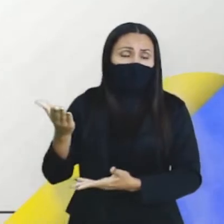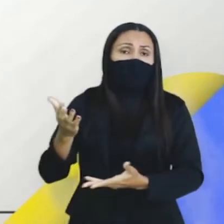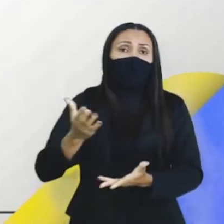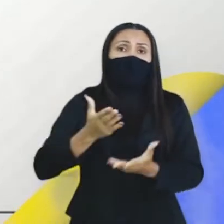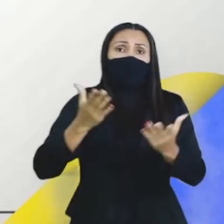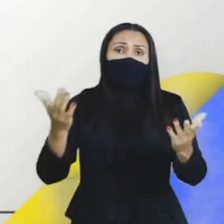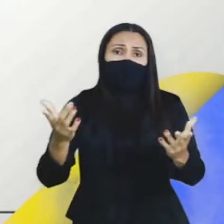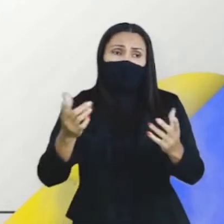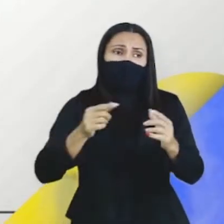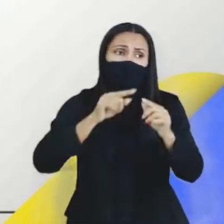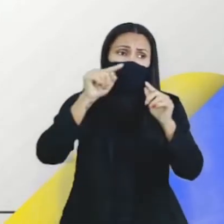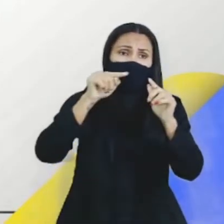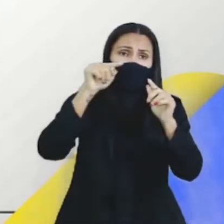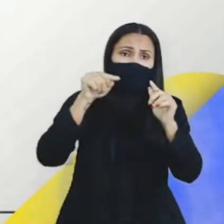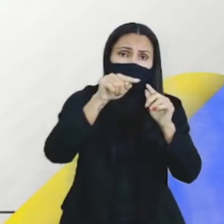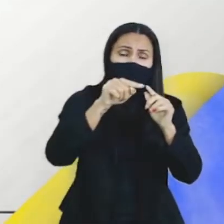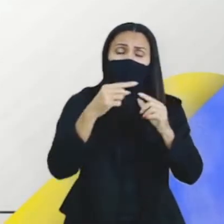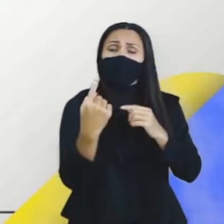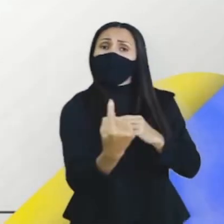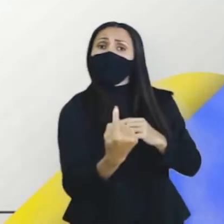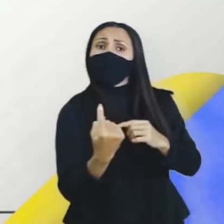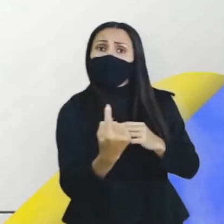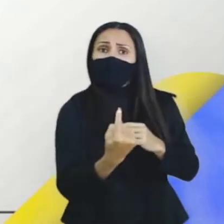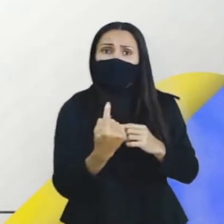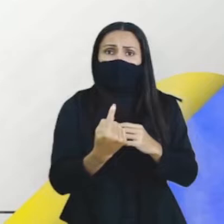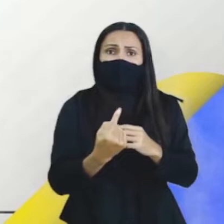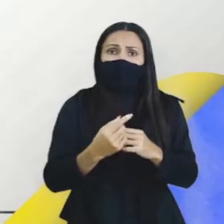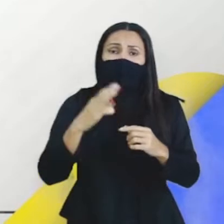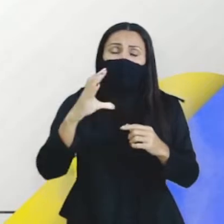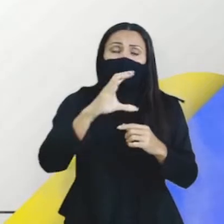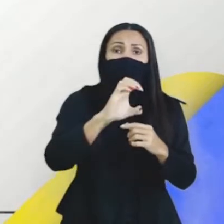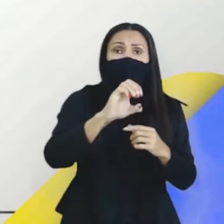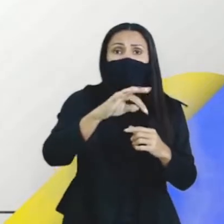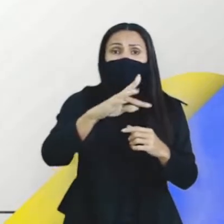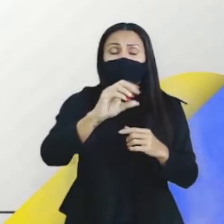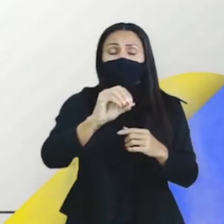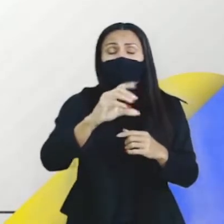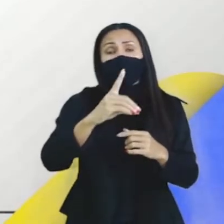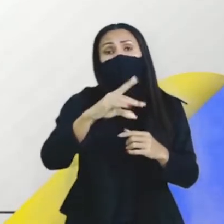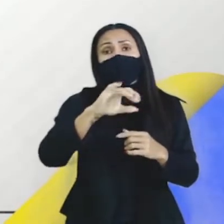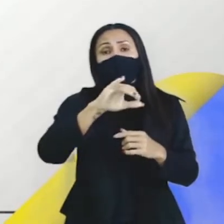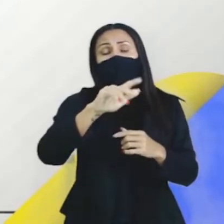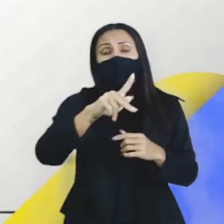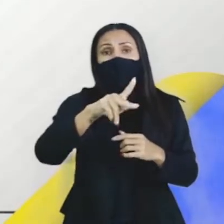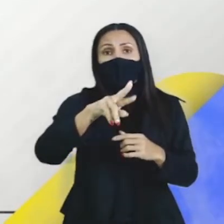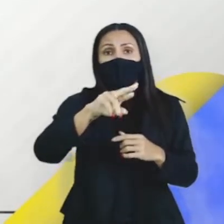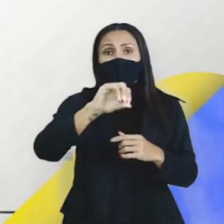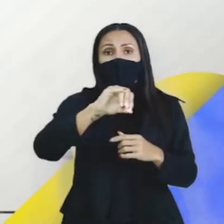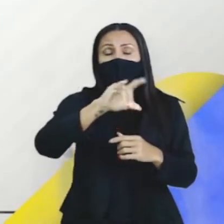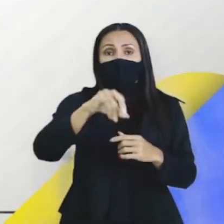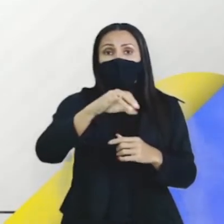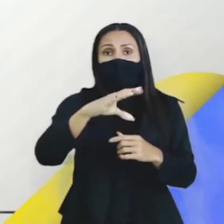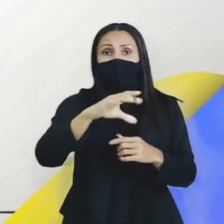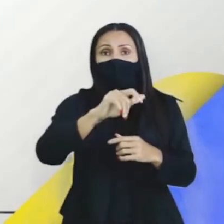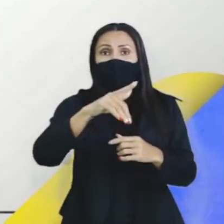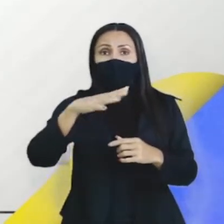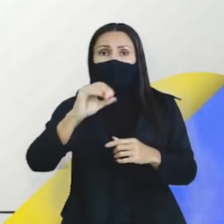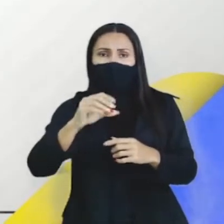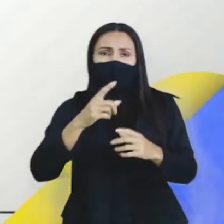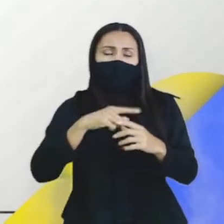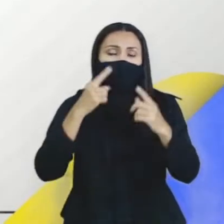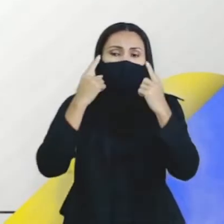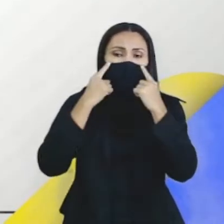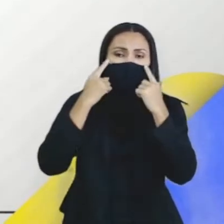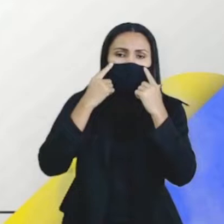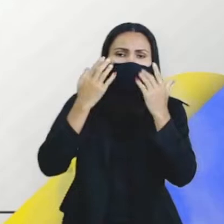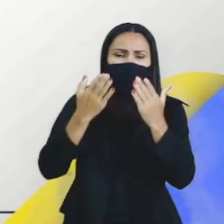único ponto, que nós denominamos ele de centro de projeção, que é o olho do observador. O olho do observador ele